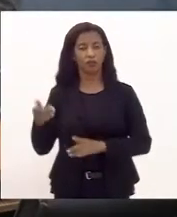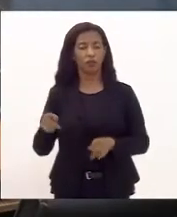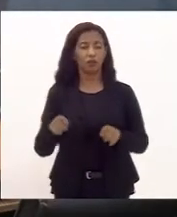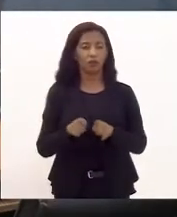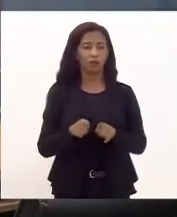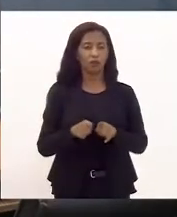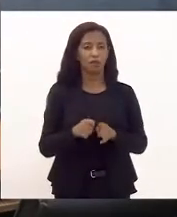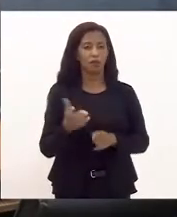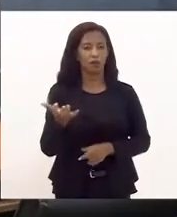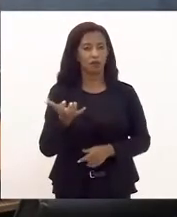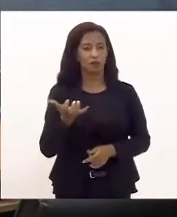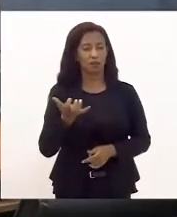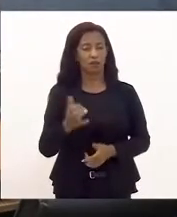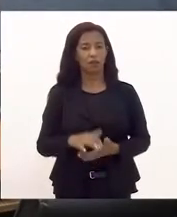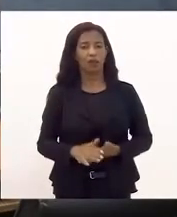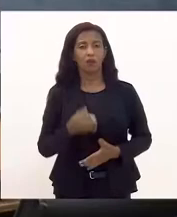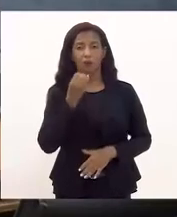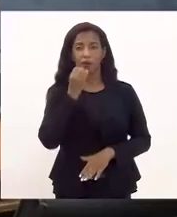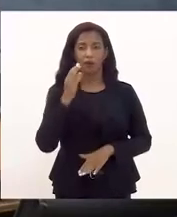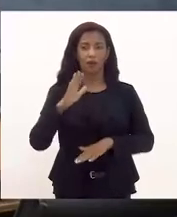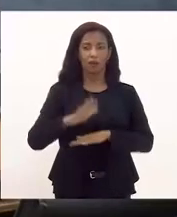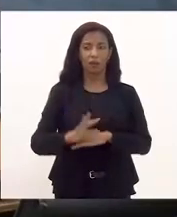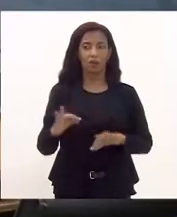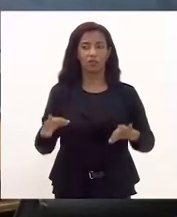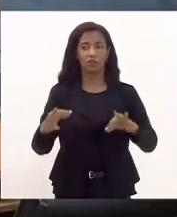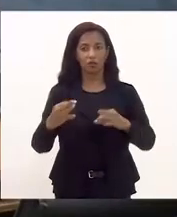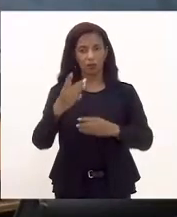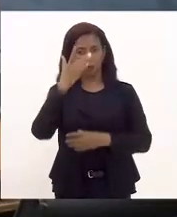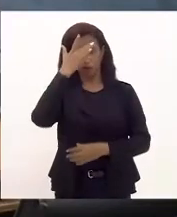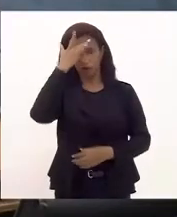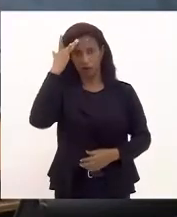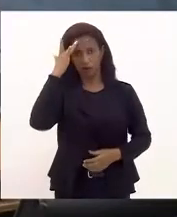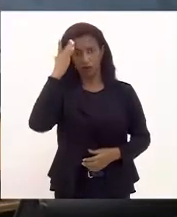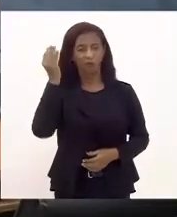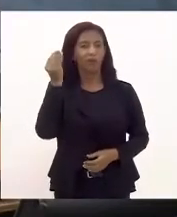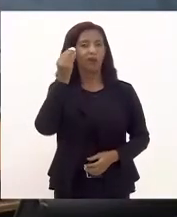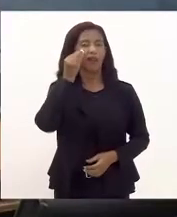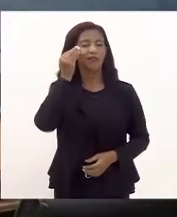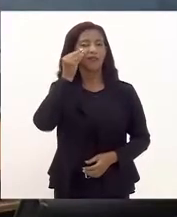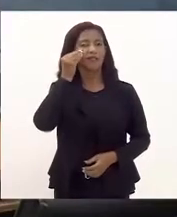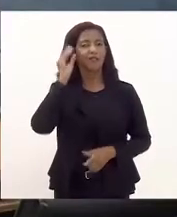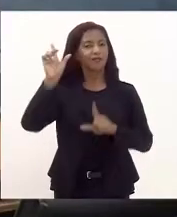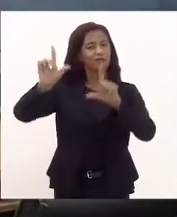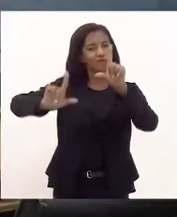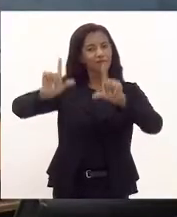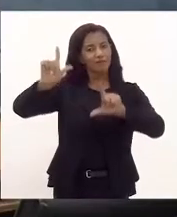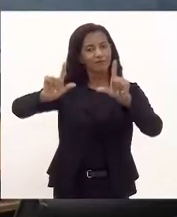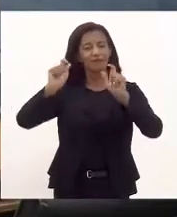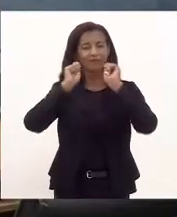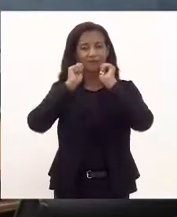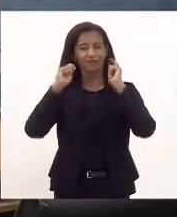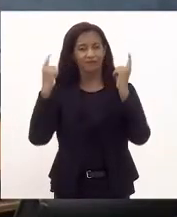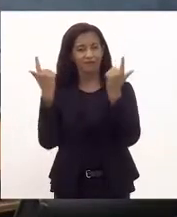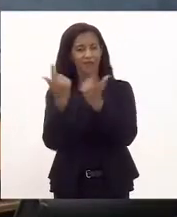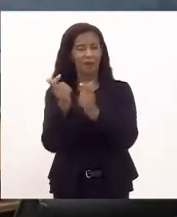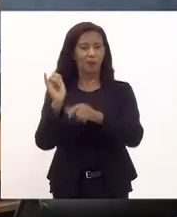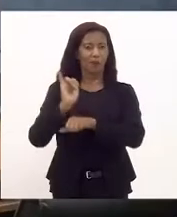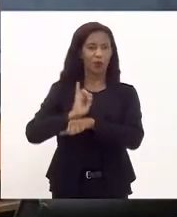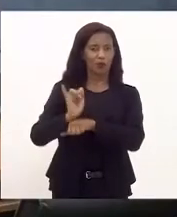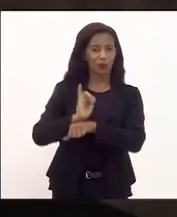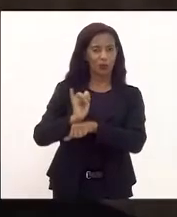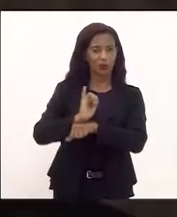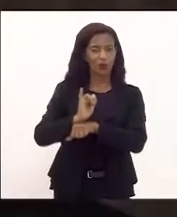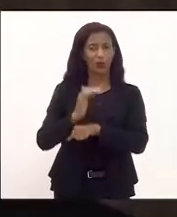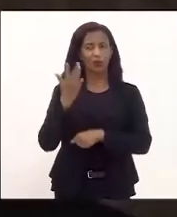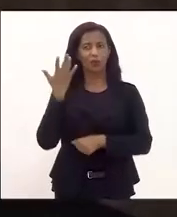também desejar uma boa tarde a todos e todas que nos assistem pela TV Alerj, pelo YouTube,